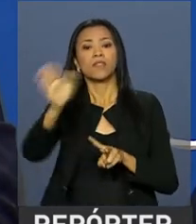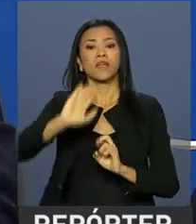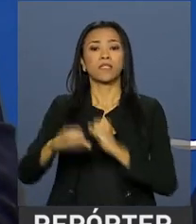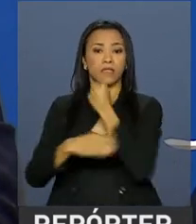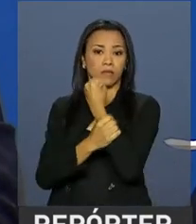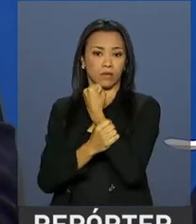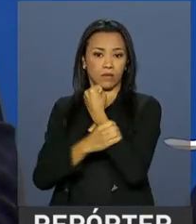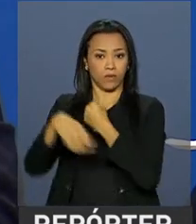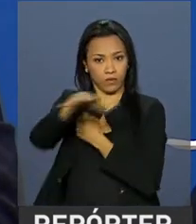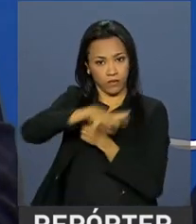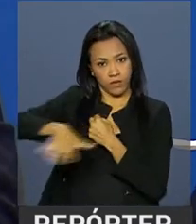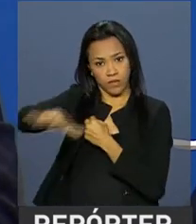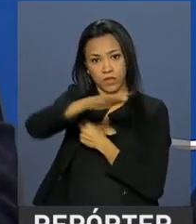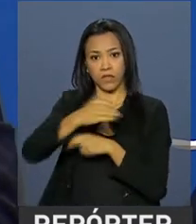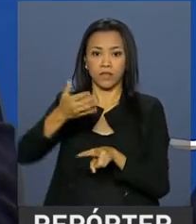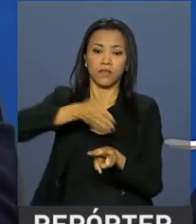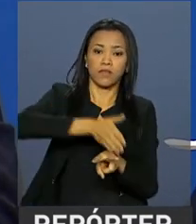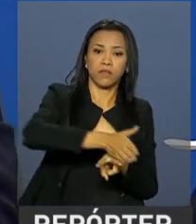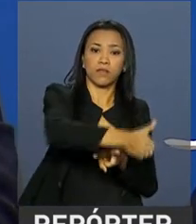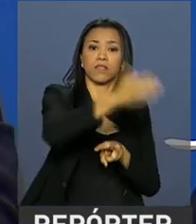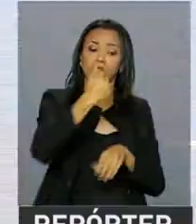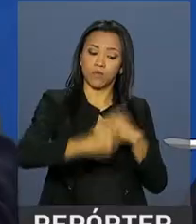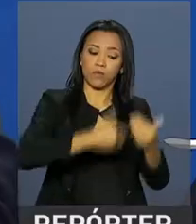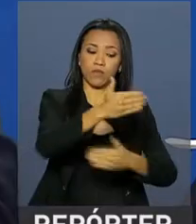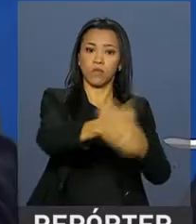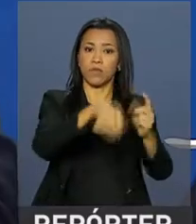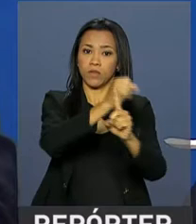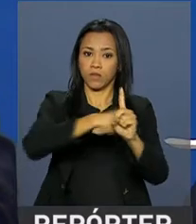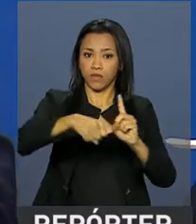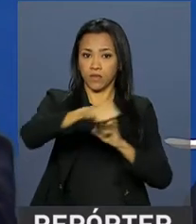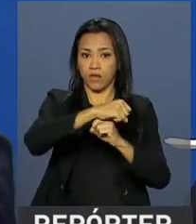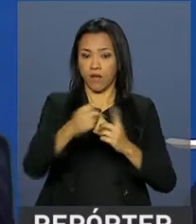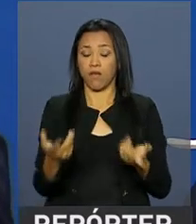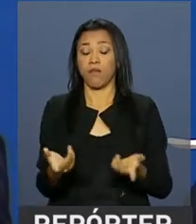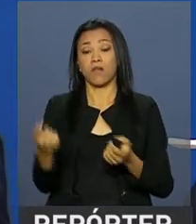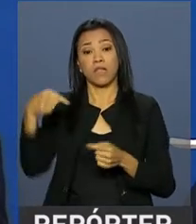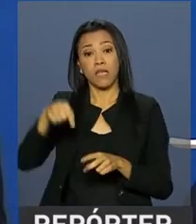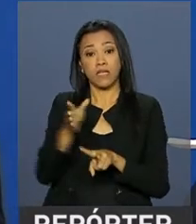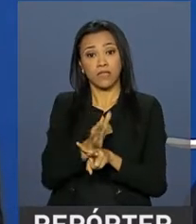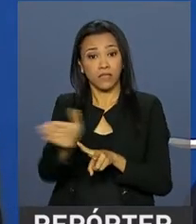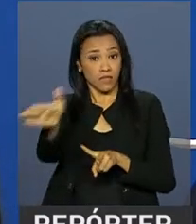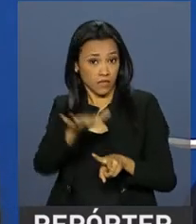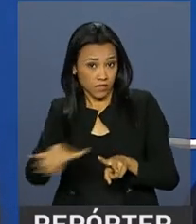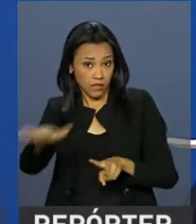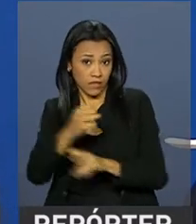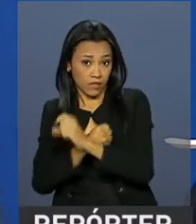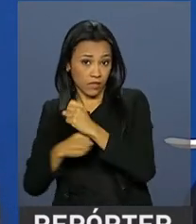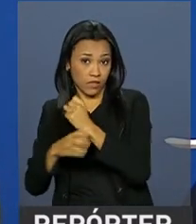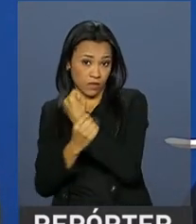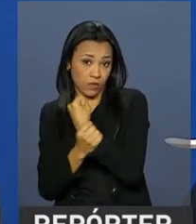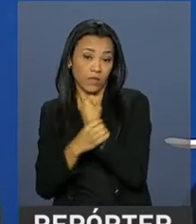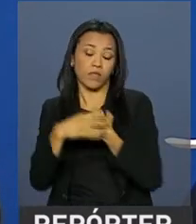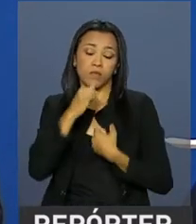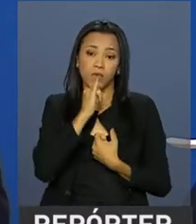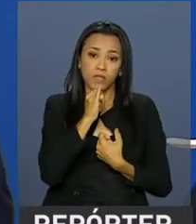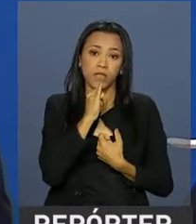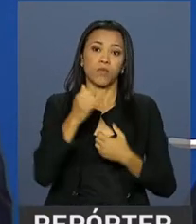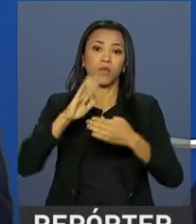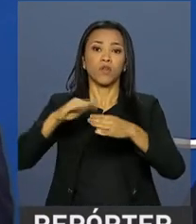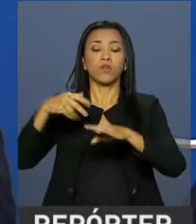pública e desenvolvimento social segurança pública eu posso dar alguns exemplos de segurança de